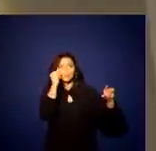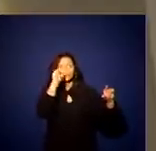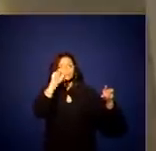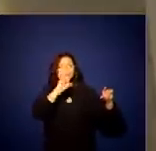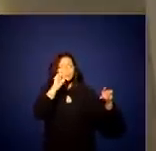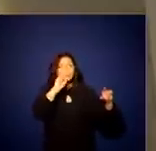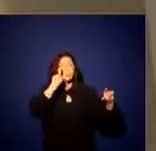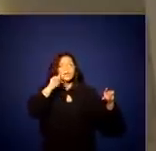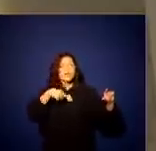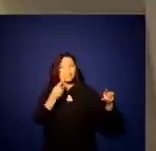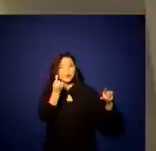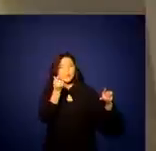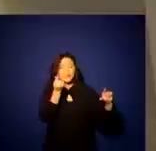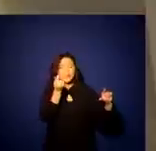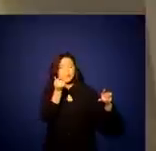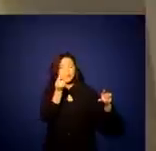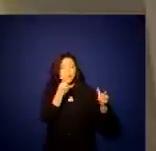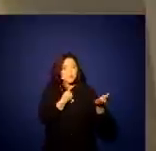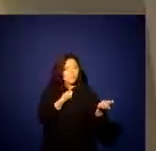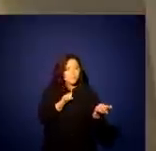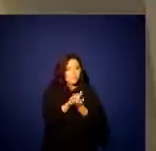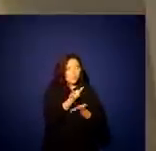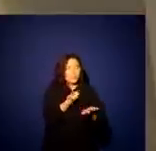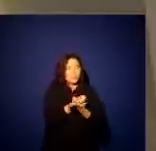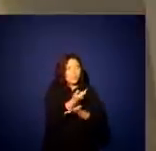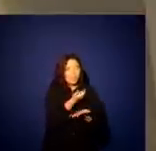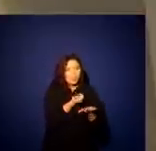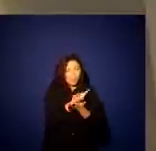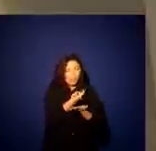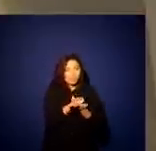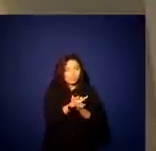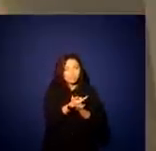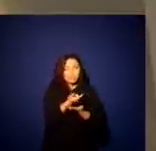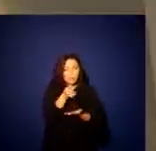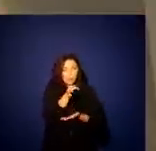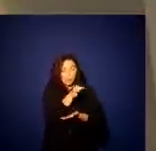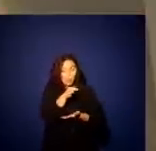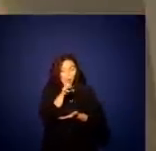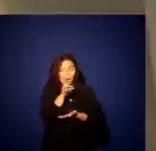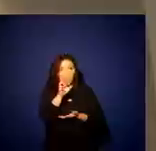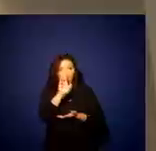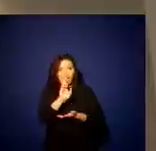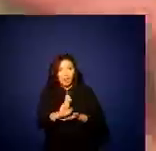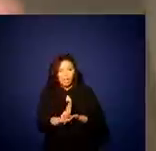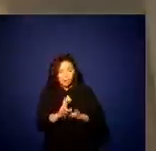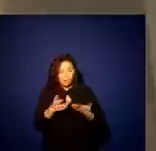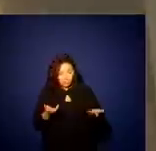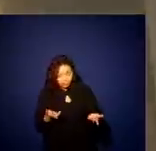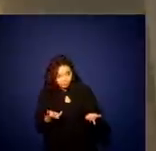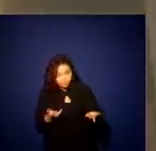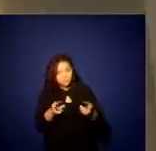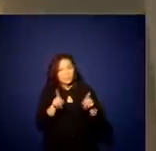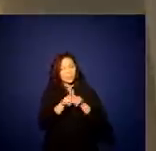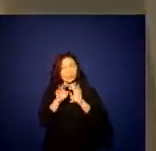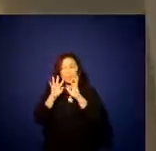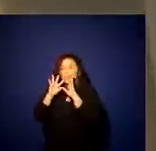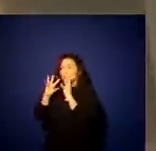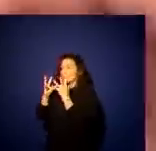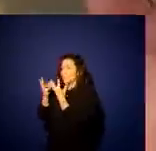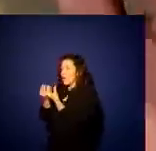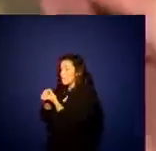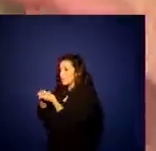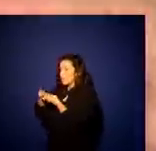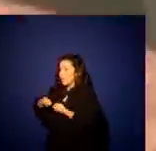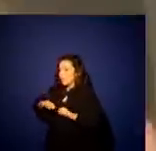dada a política monetária ela tá pegando e você tem uma alavancagem alta das famílias nesse momento então é um ambiente bem desafiador